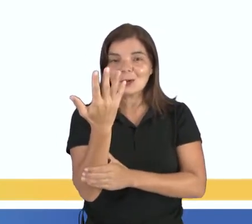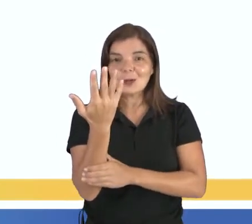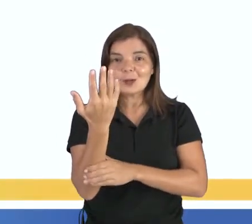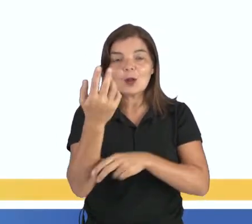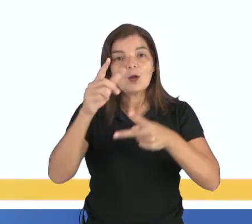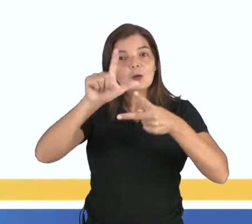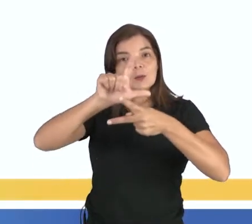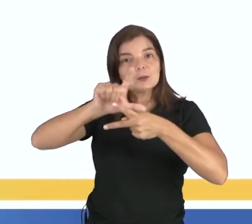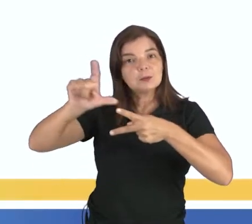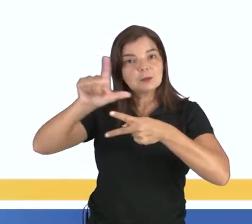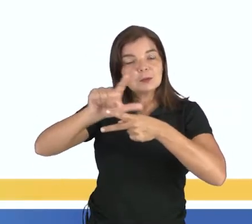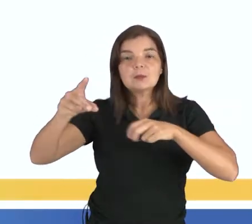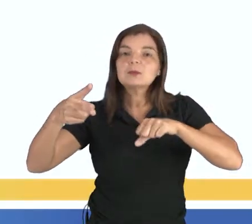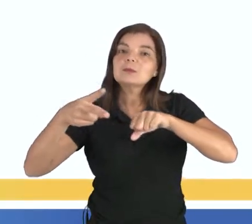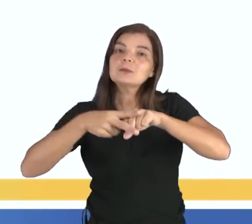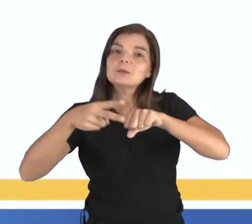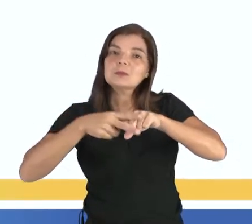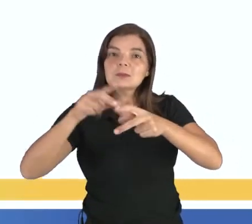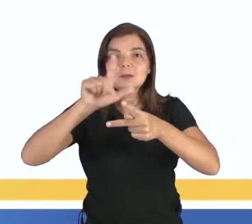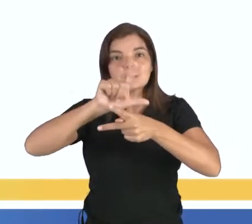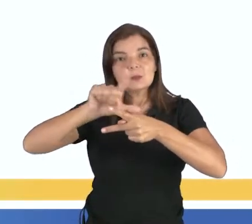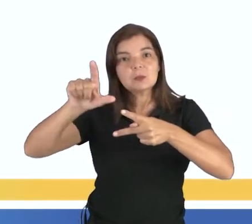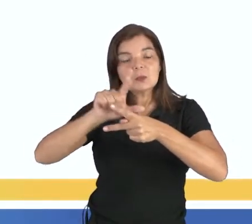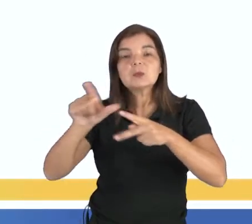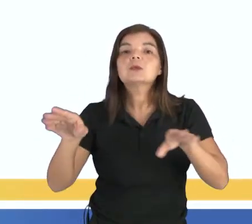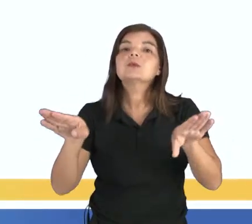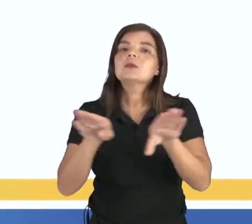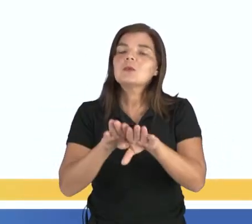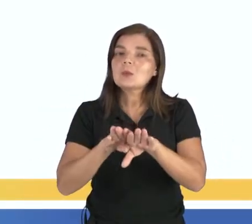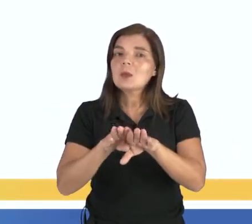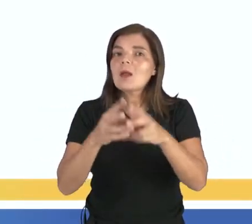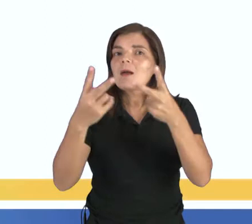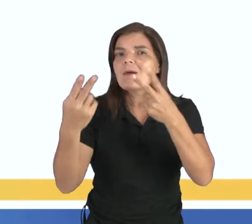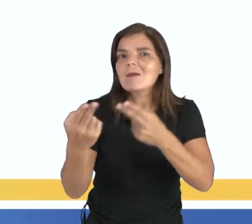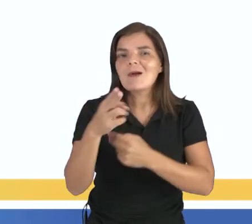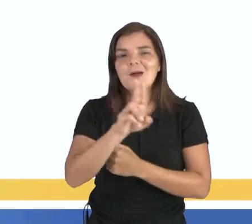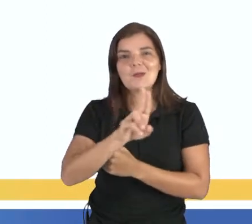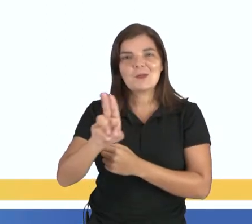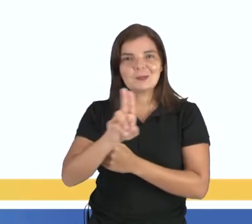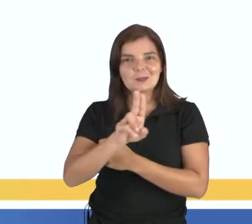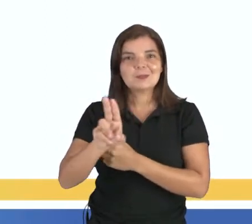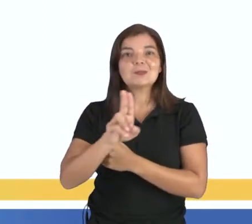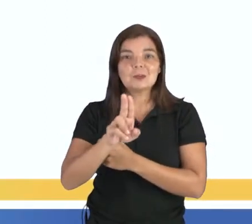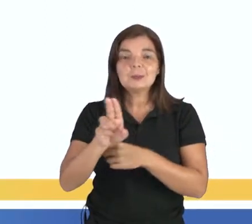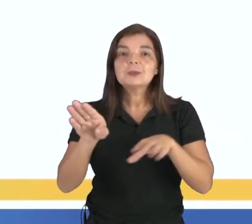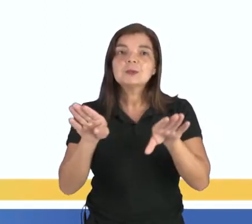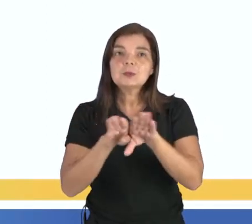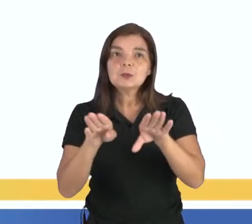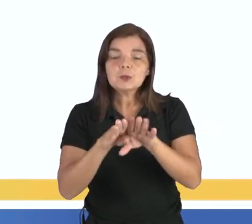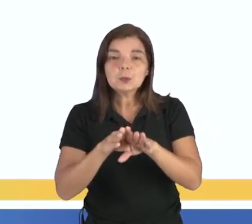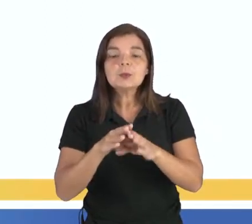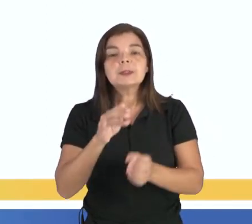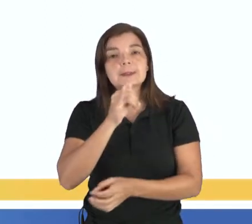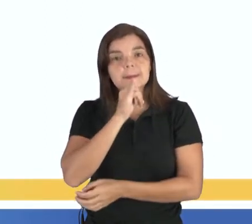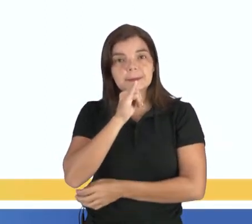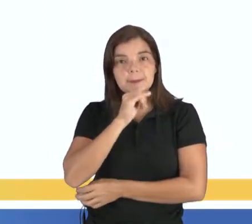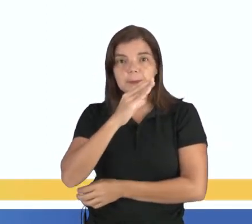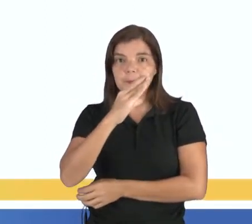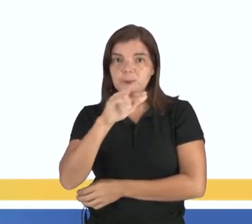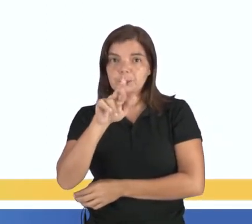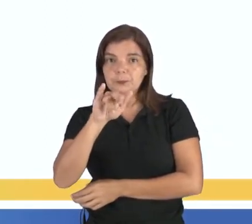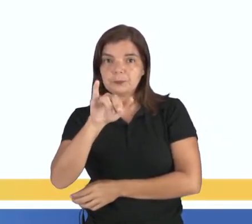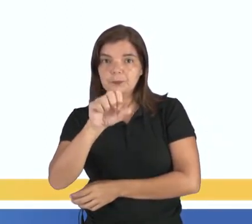Sujeito no plural, verbo no plural. Assim também são os nomes, que funcionam também como sujeito nas orações.